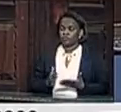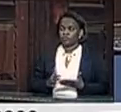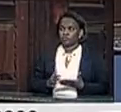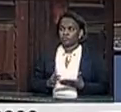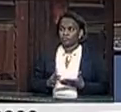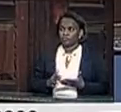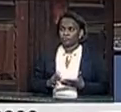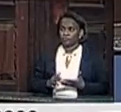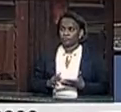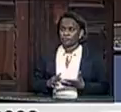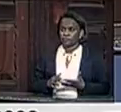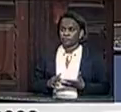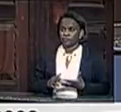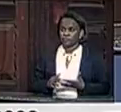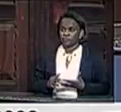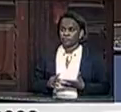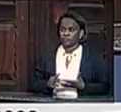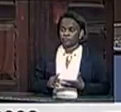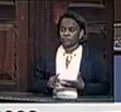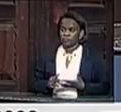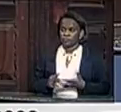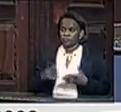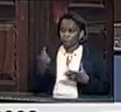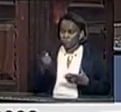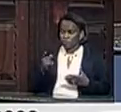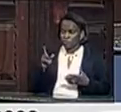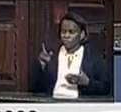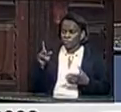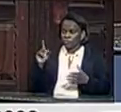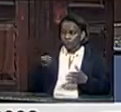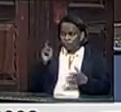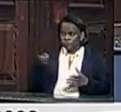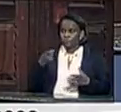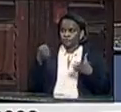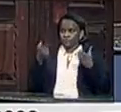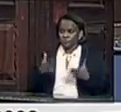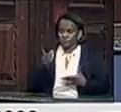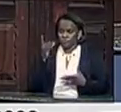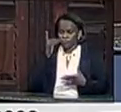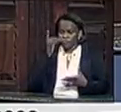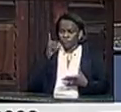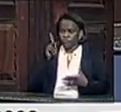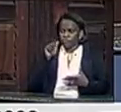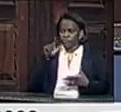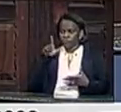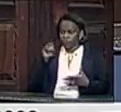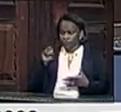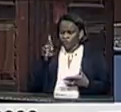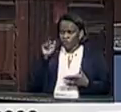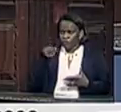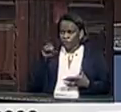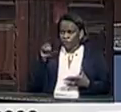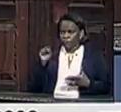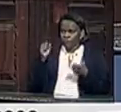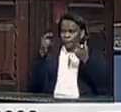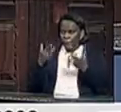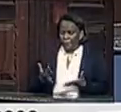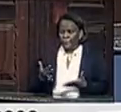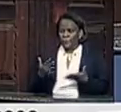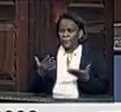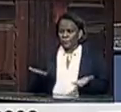de uma alíquota, o deputado Paulo Ramos falou isso na fala dele, eu quero inclusive citar a fala